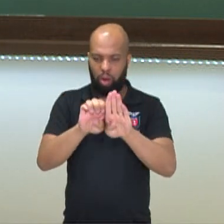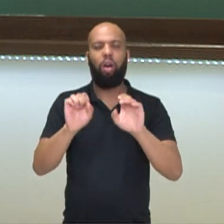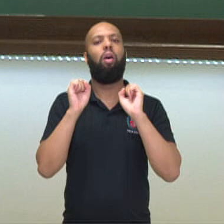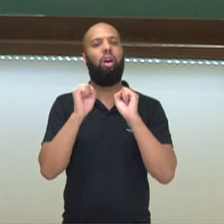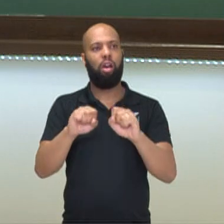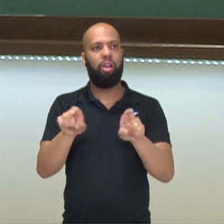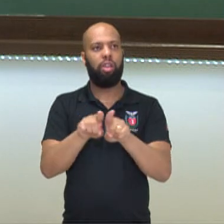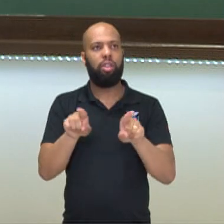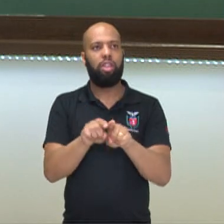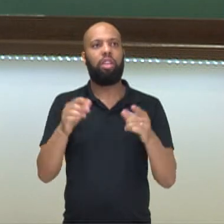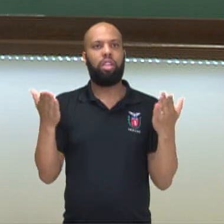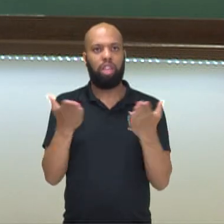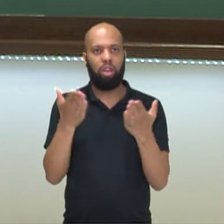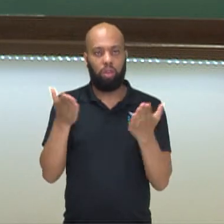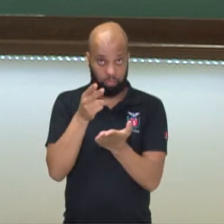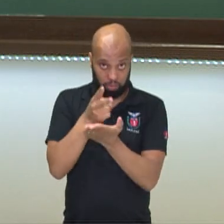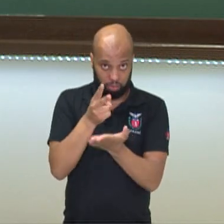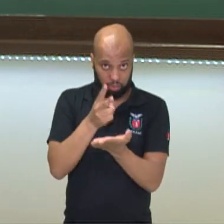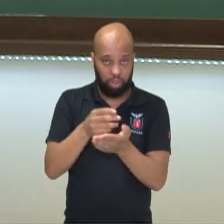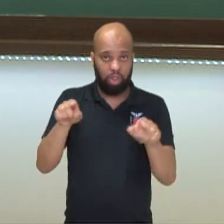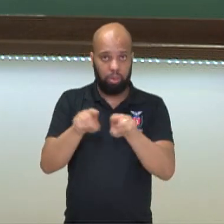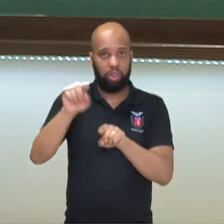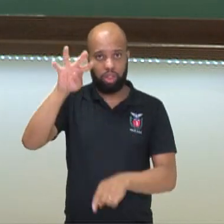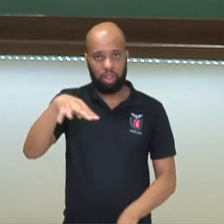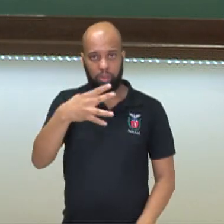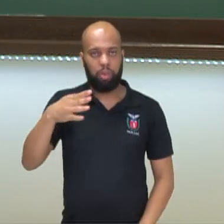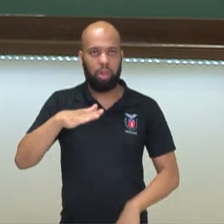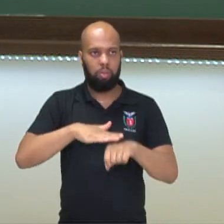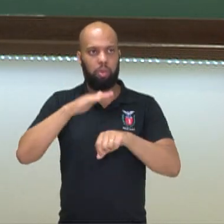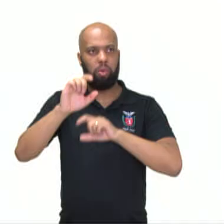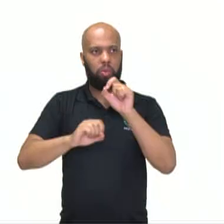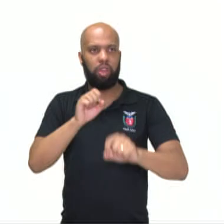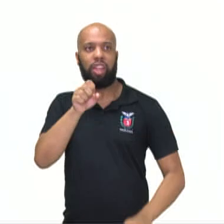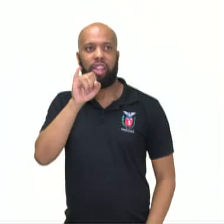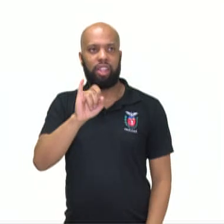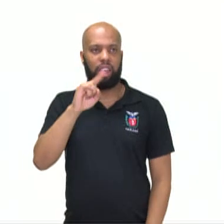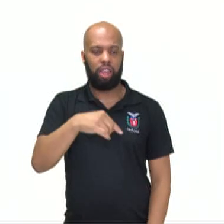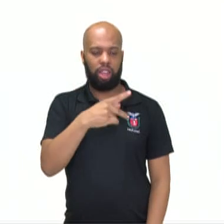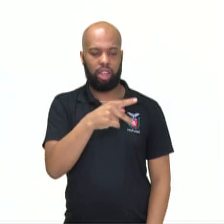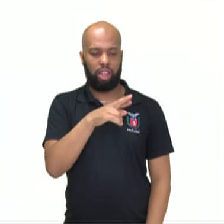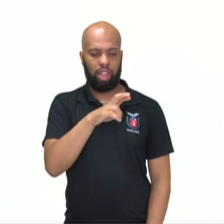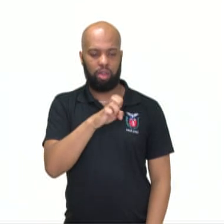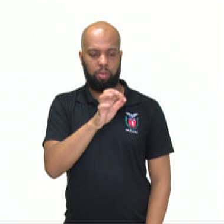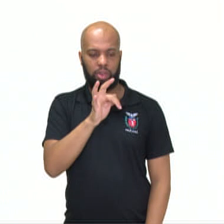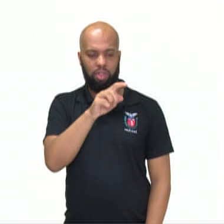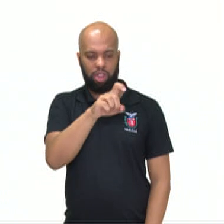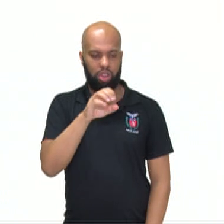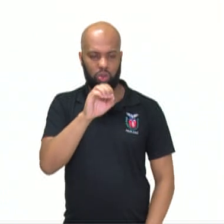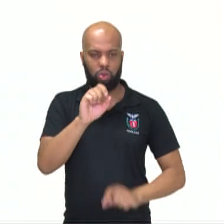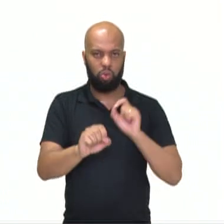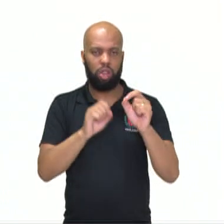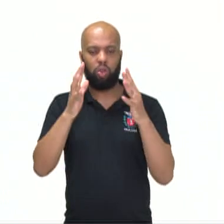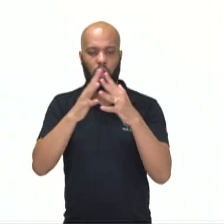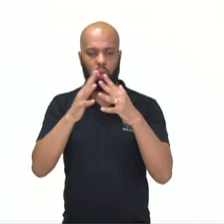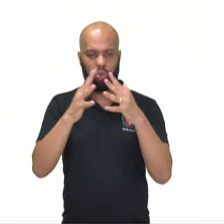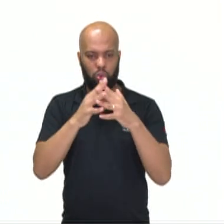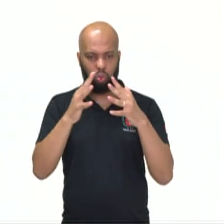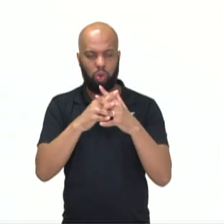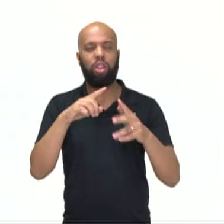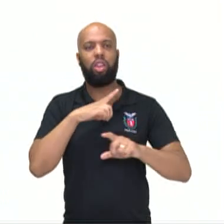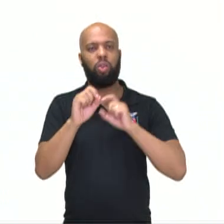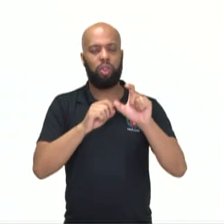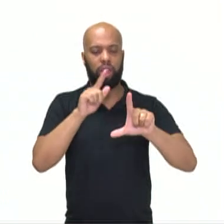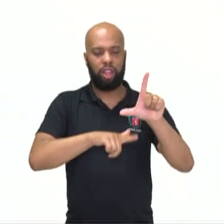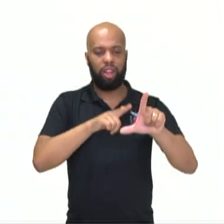Para encaminhar essa nossa tabelinha aqui mais um pouco, veja lá. Quando o prefixo for terminado em consoante, a letra inicial do